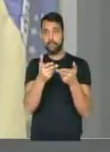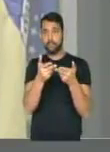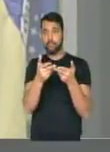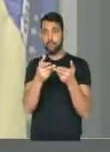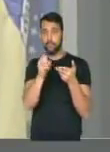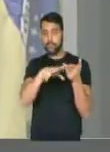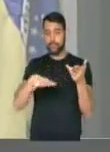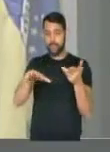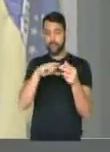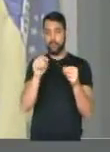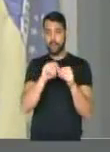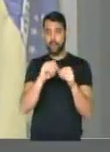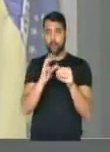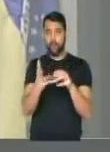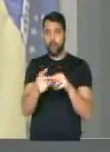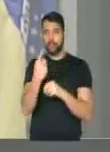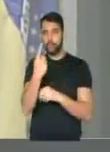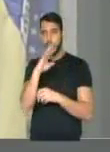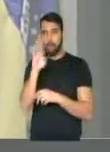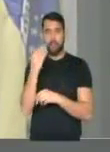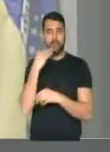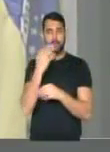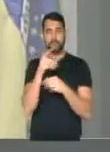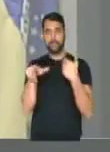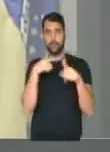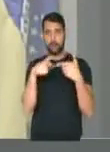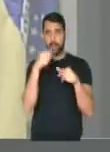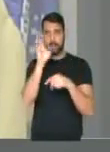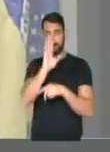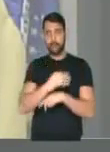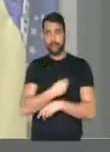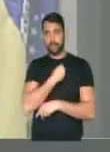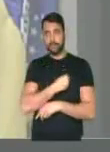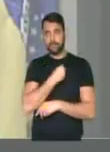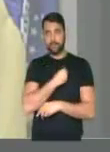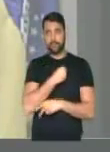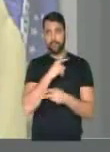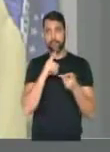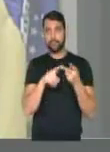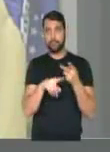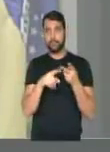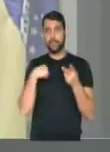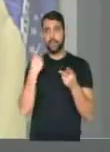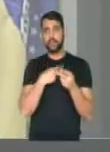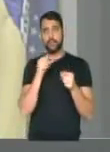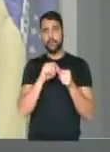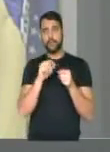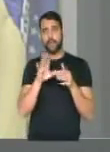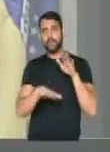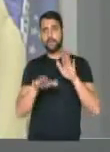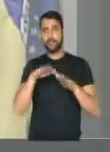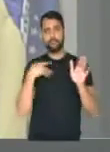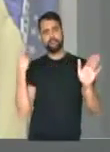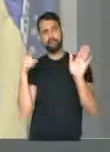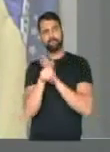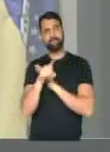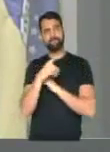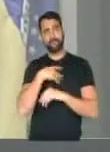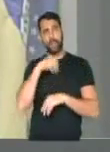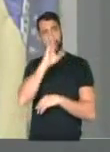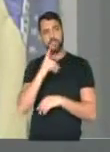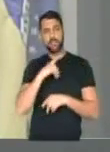Um setor gerador de quase 1 bilhão de empregos no nosso país. E a gente fica a se perguntar, o Brasil